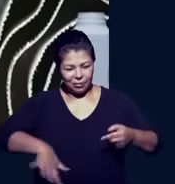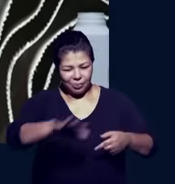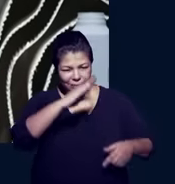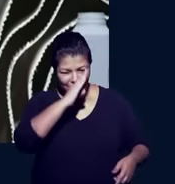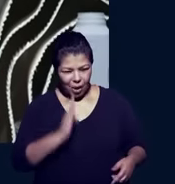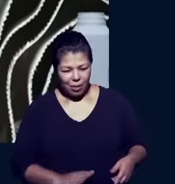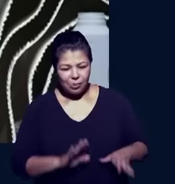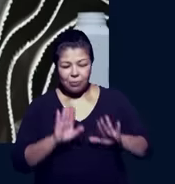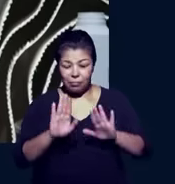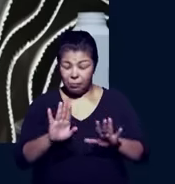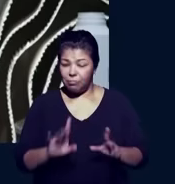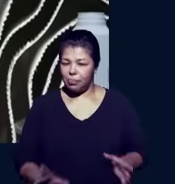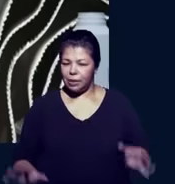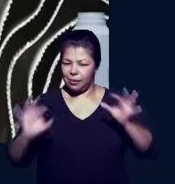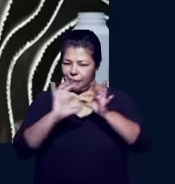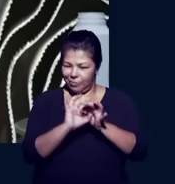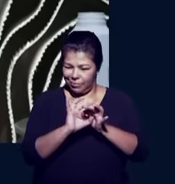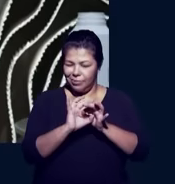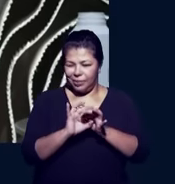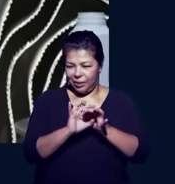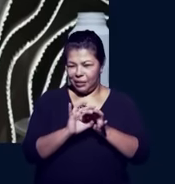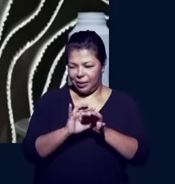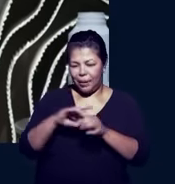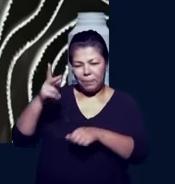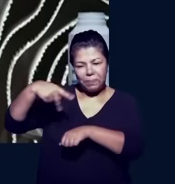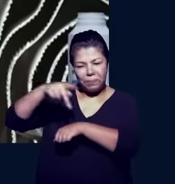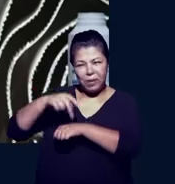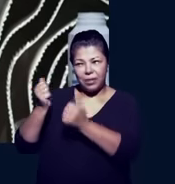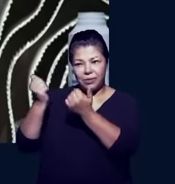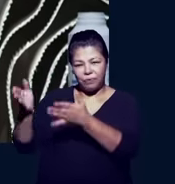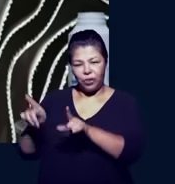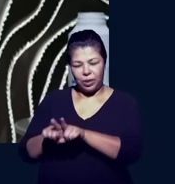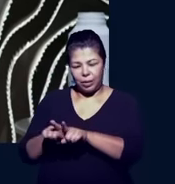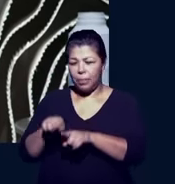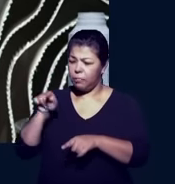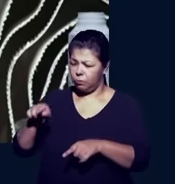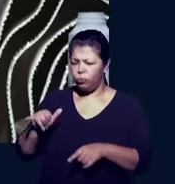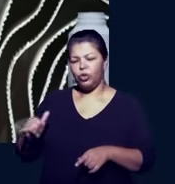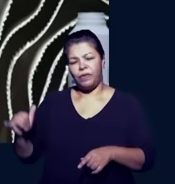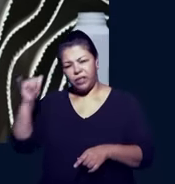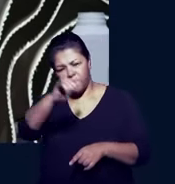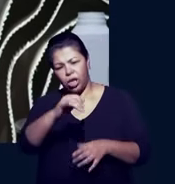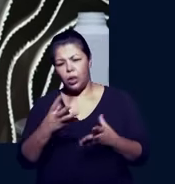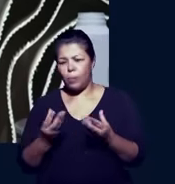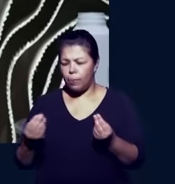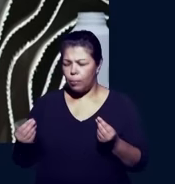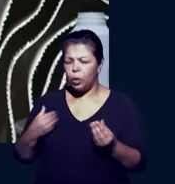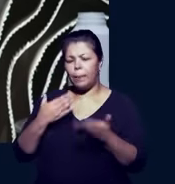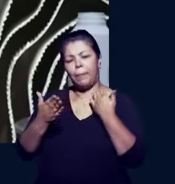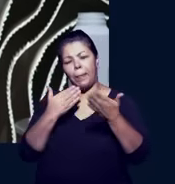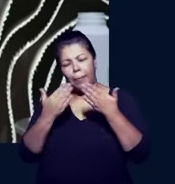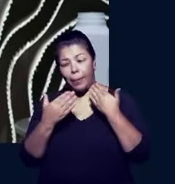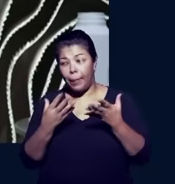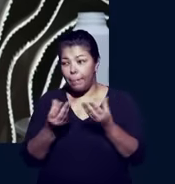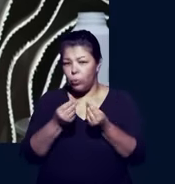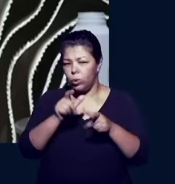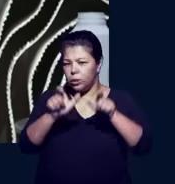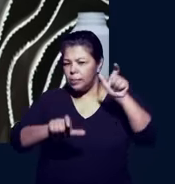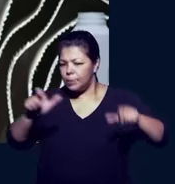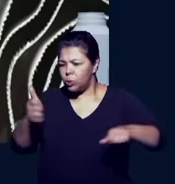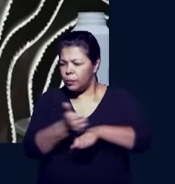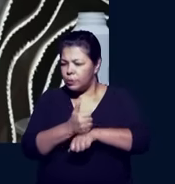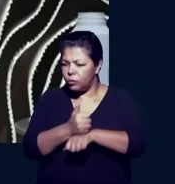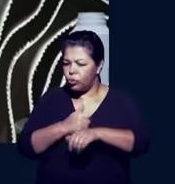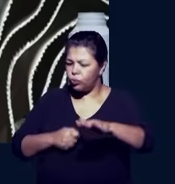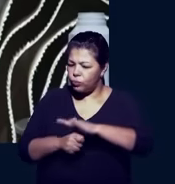esse link com com o Internacional você viaja bastante tem viajado bastante tem conversado com muitos investidores eh